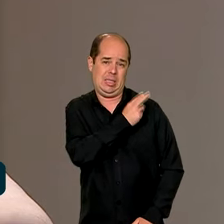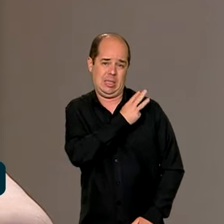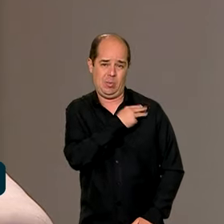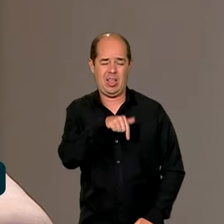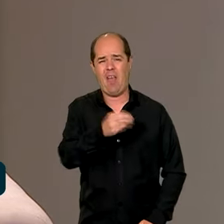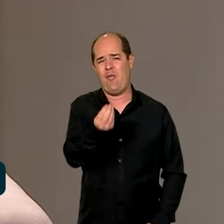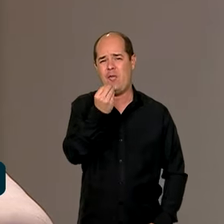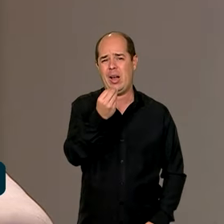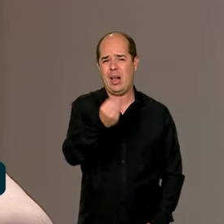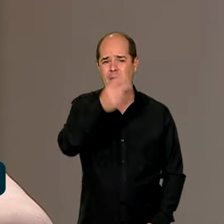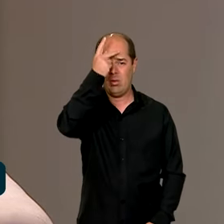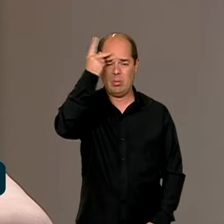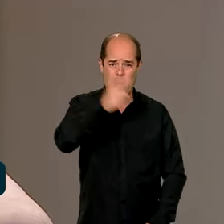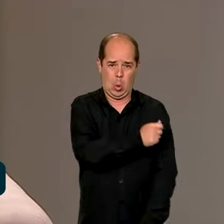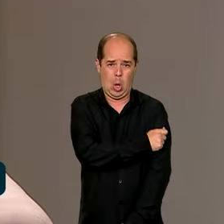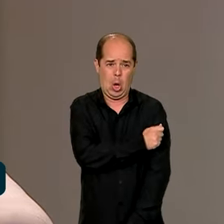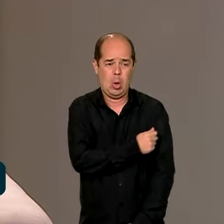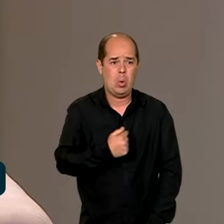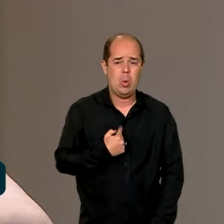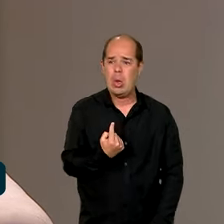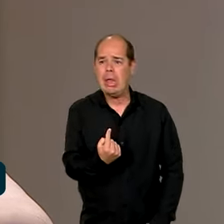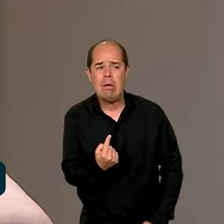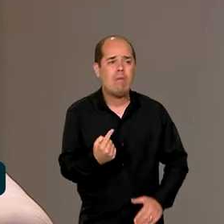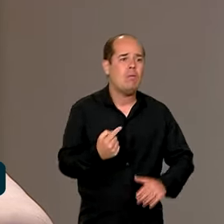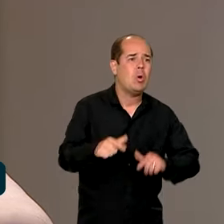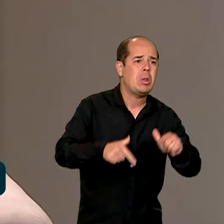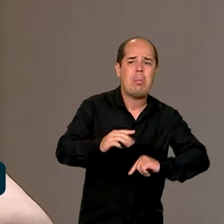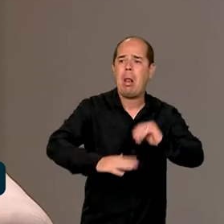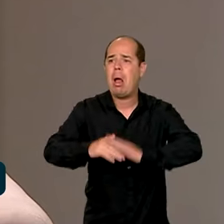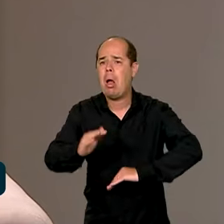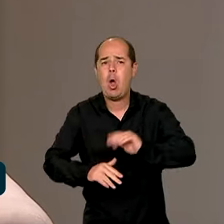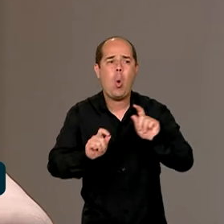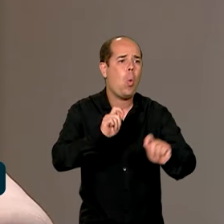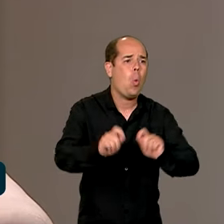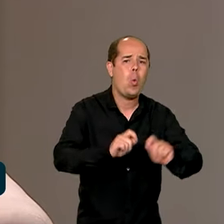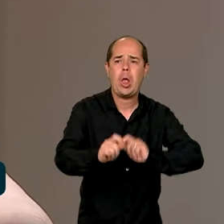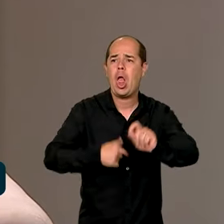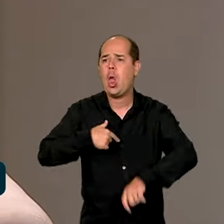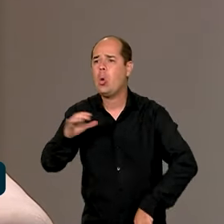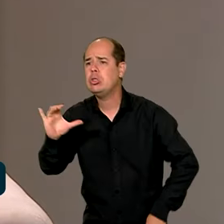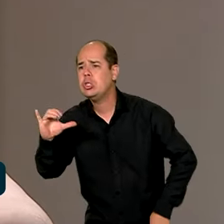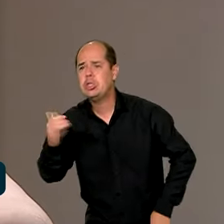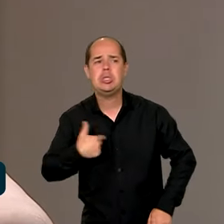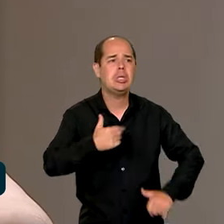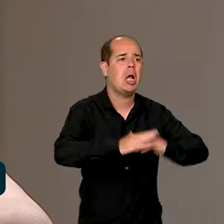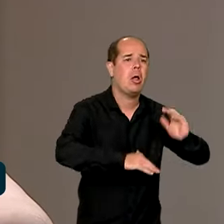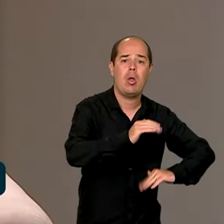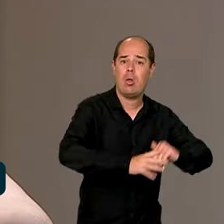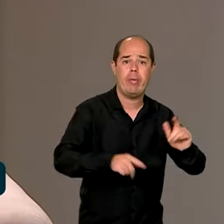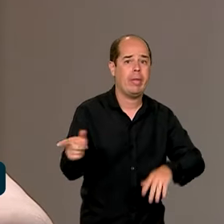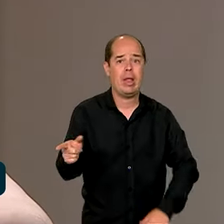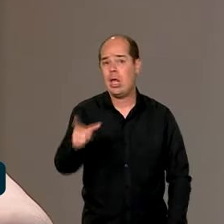que carreira que vão seguir, né? Se vão ser cientistas, se vão ser profissionais. Então, quando eles entram e têm